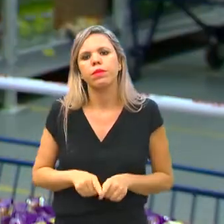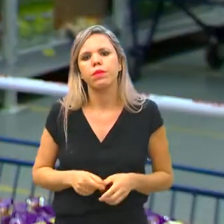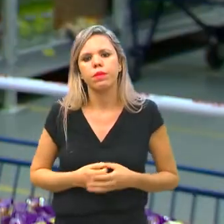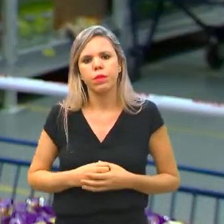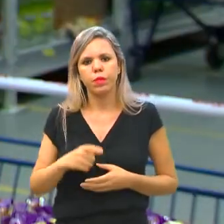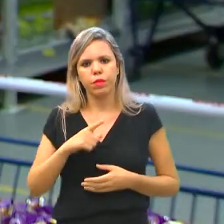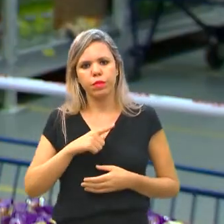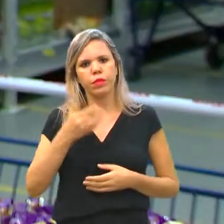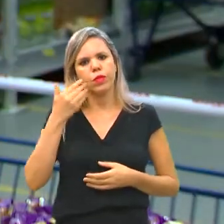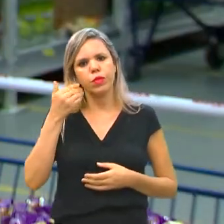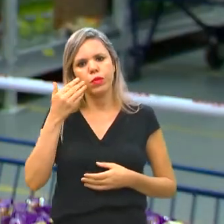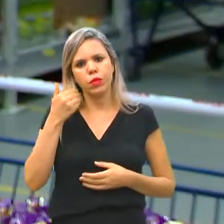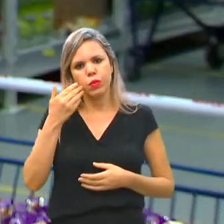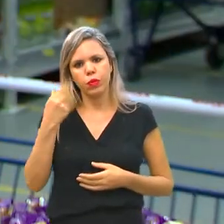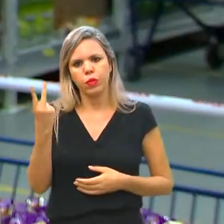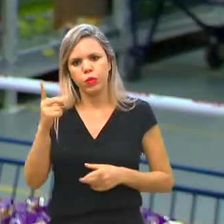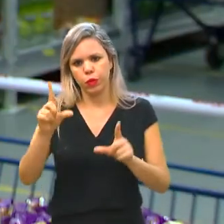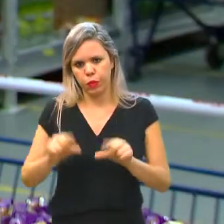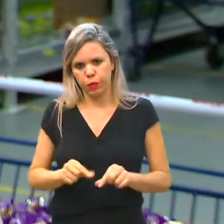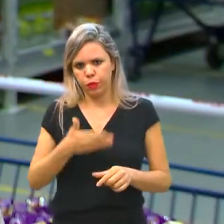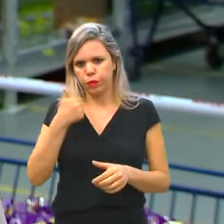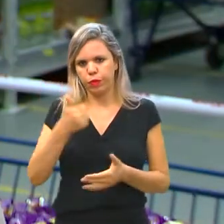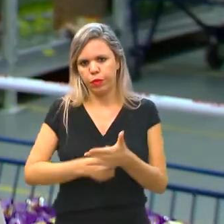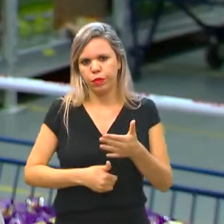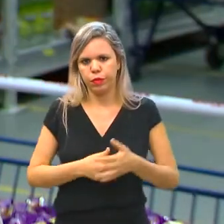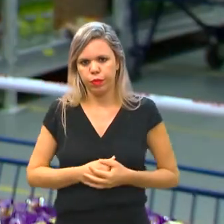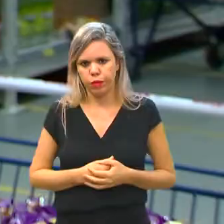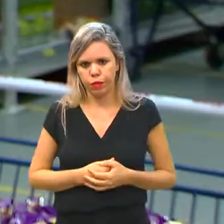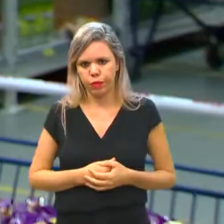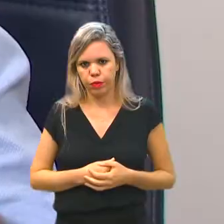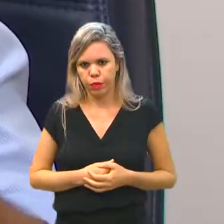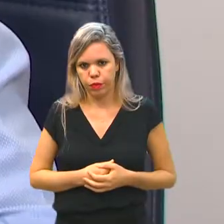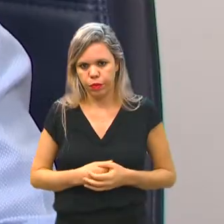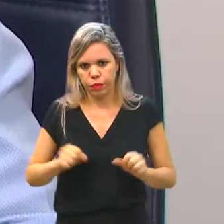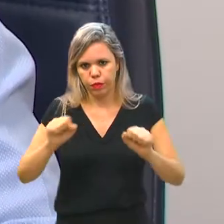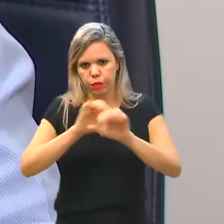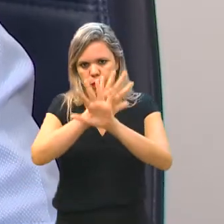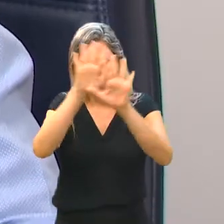e aí ele tem o consumo com um valor melhor aquisitivo para ele.